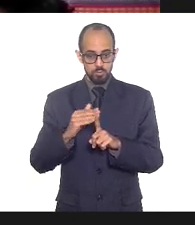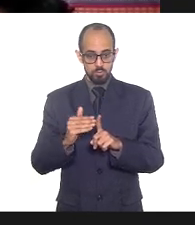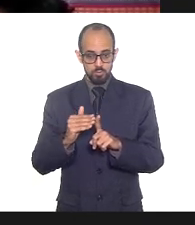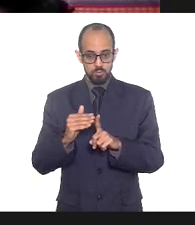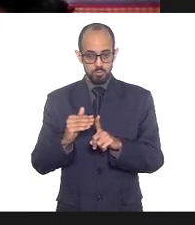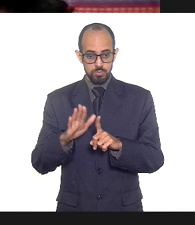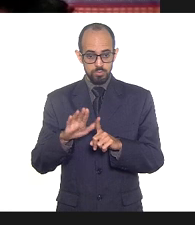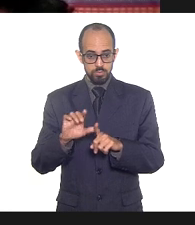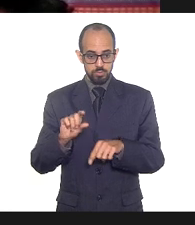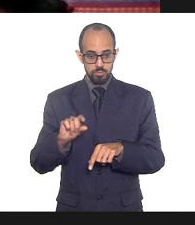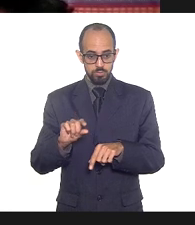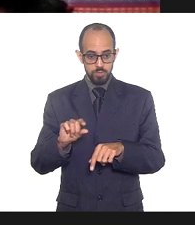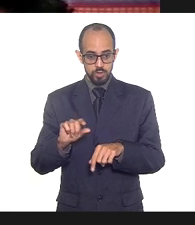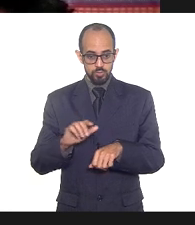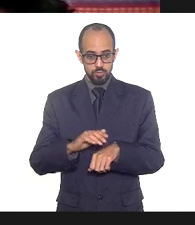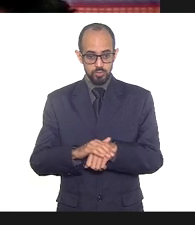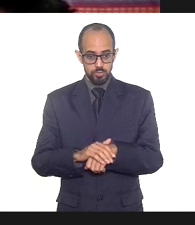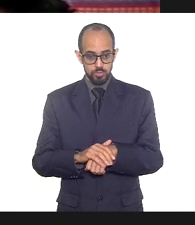um pouco